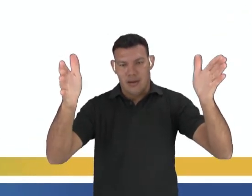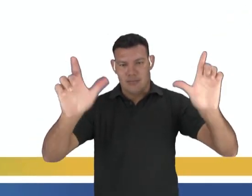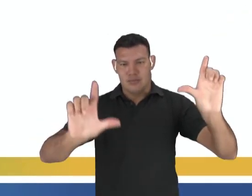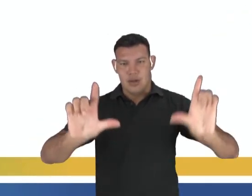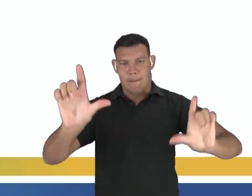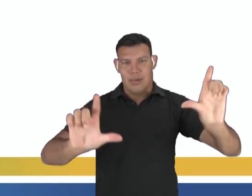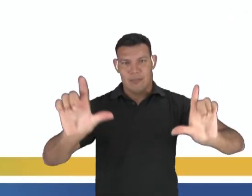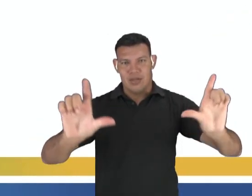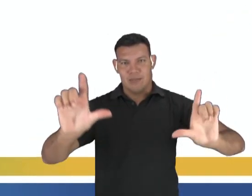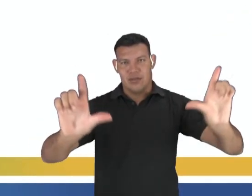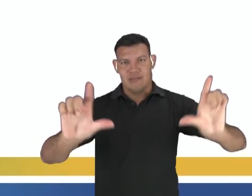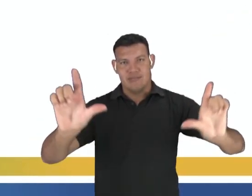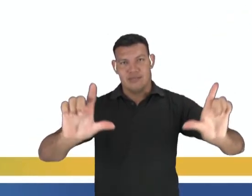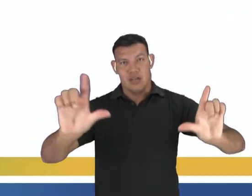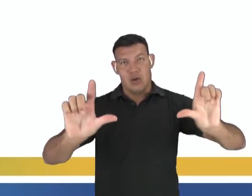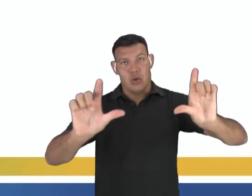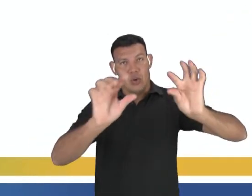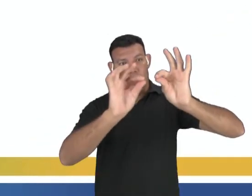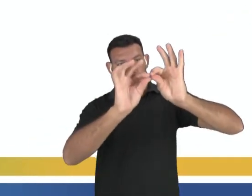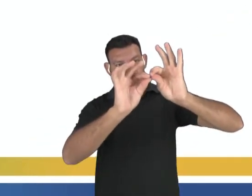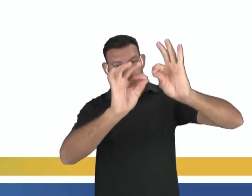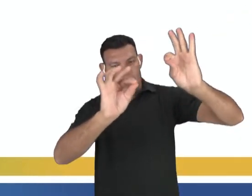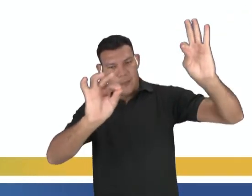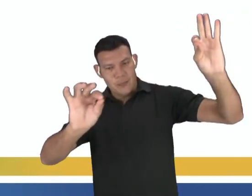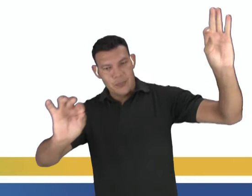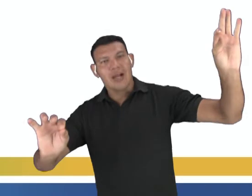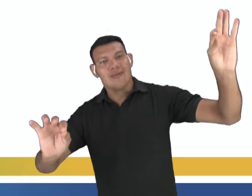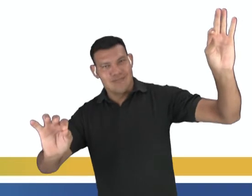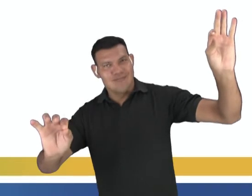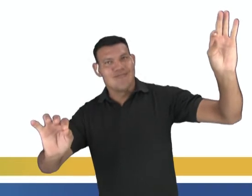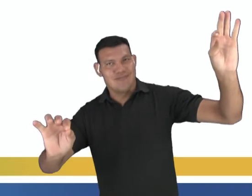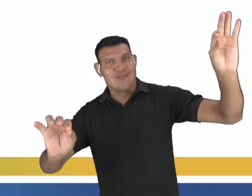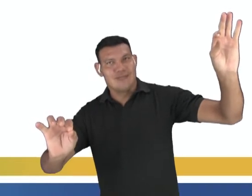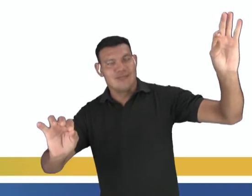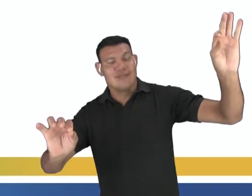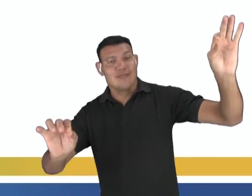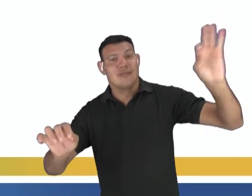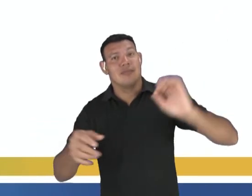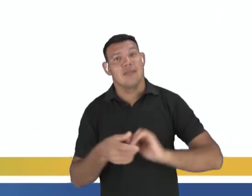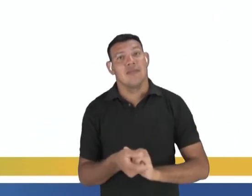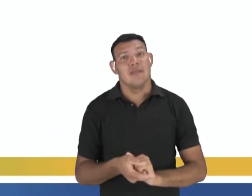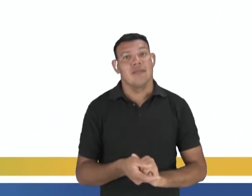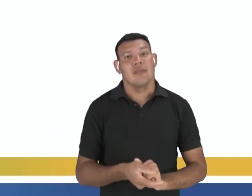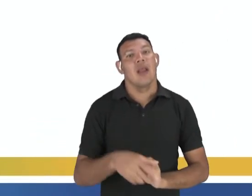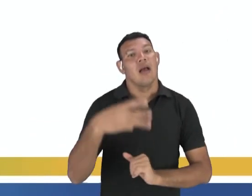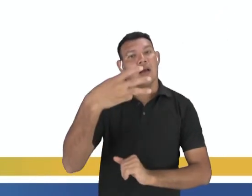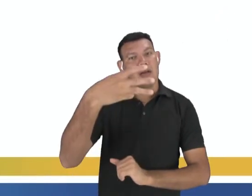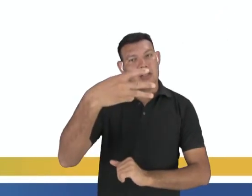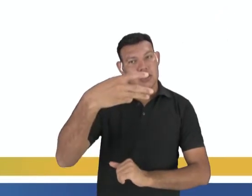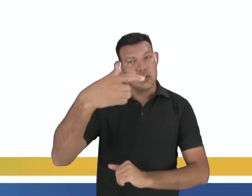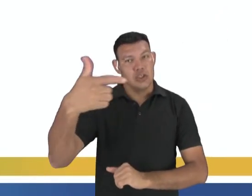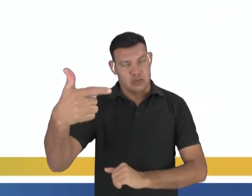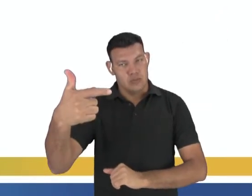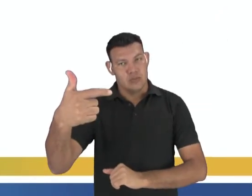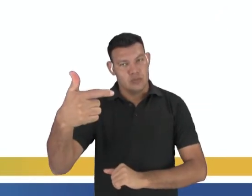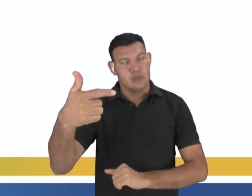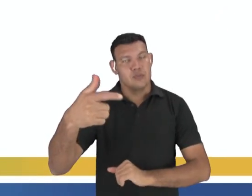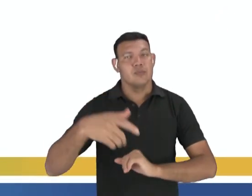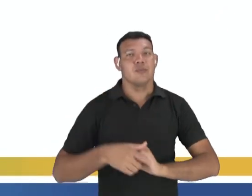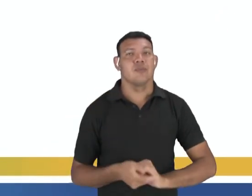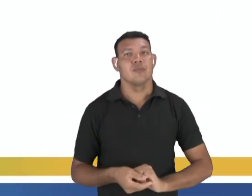da Diagonal do retângulo que forma a tela da sua TV do caso nós temos uma TV de 32 polegadas